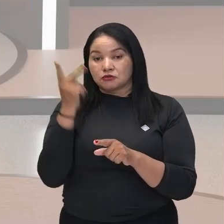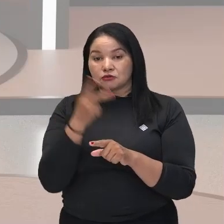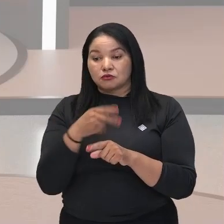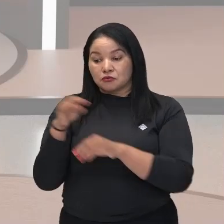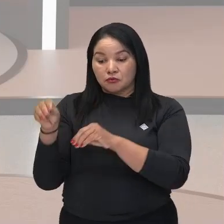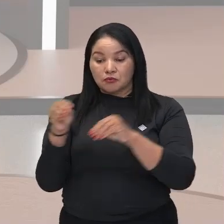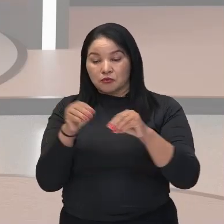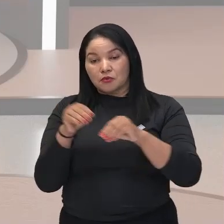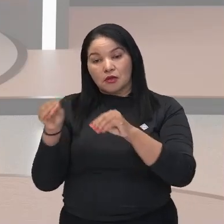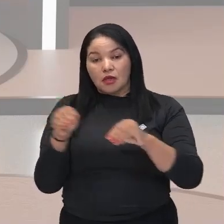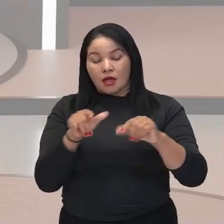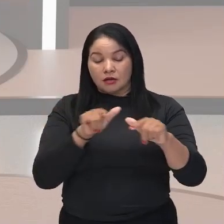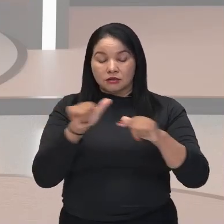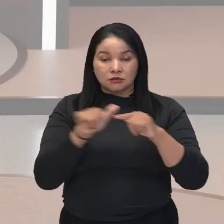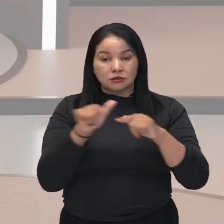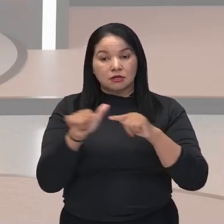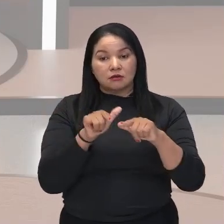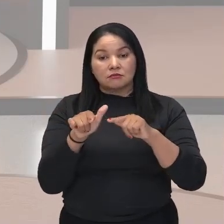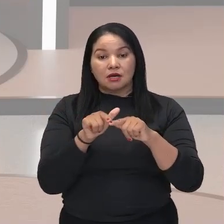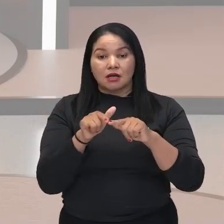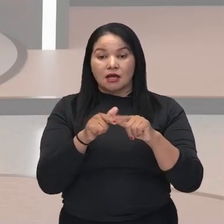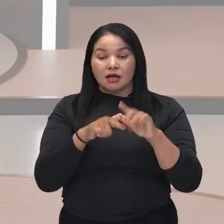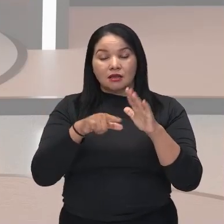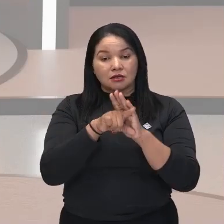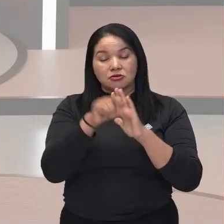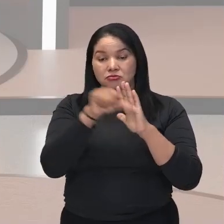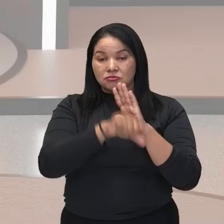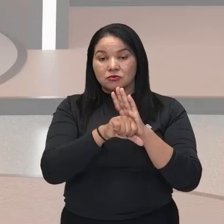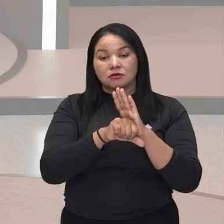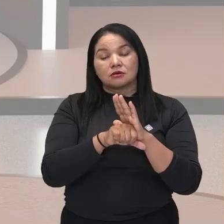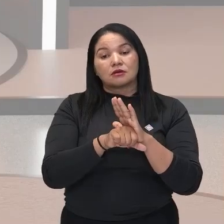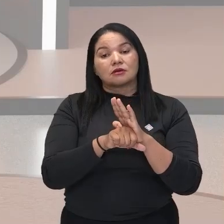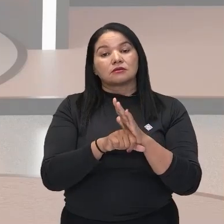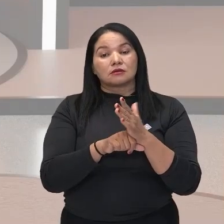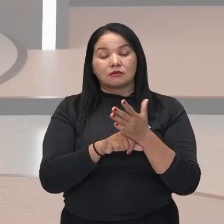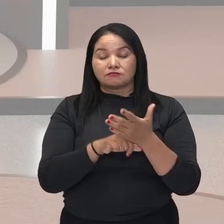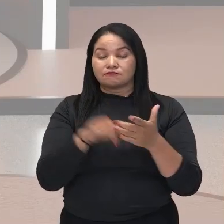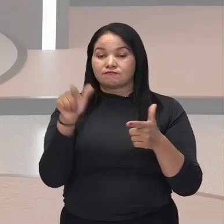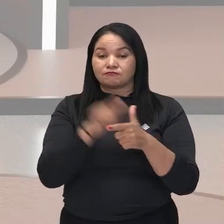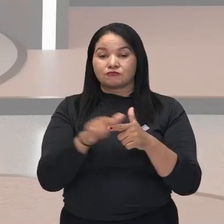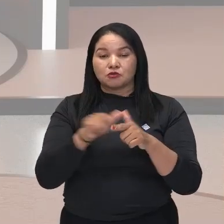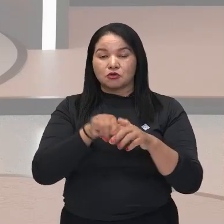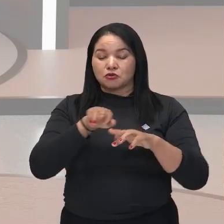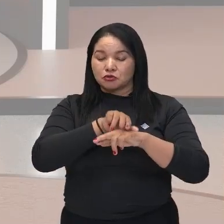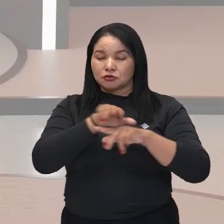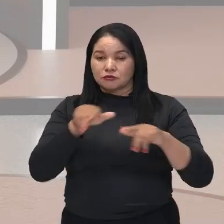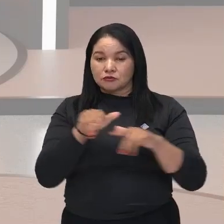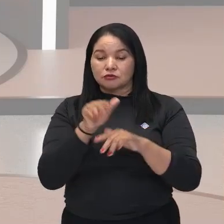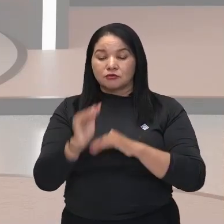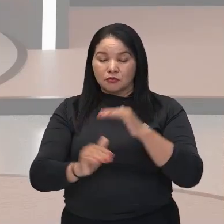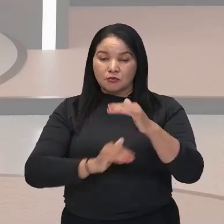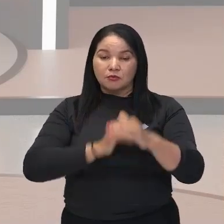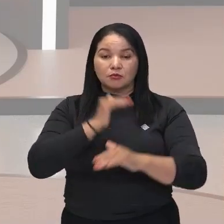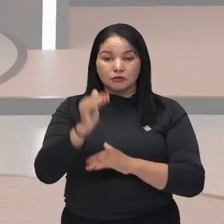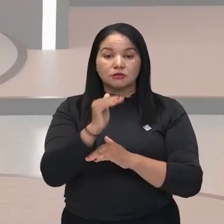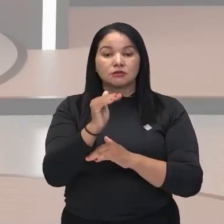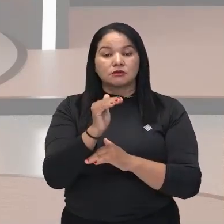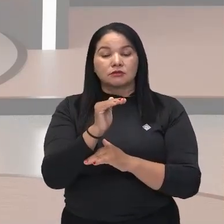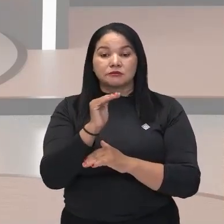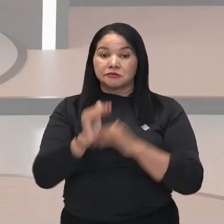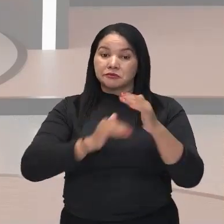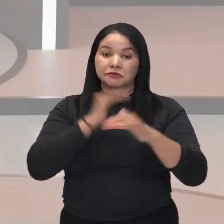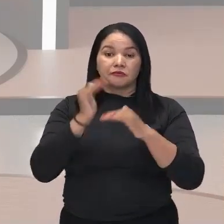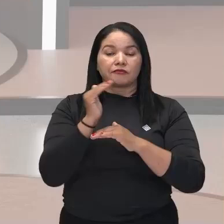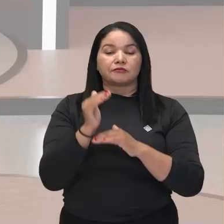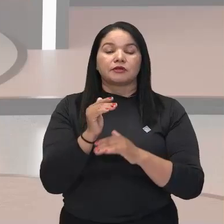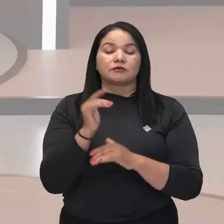ali de forma irregular. Então, são situações realmente que ainda está ocorrendo esse processo de desenvolvimento, né?